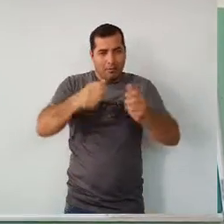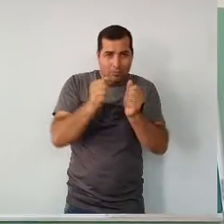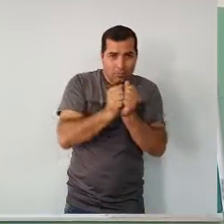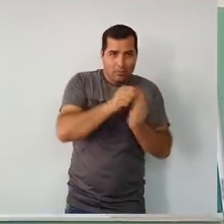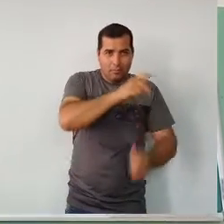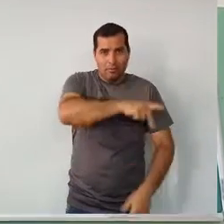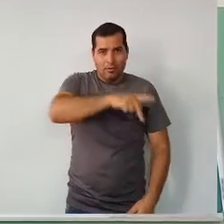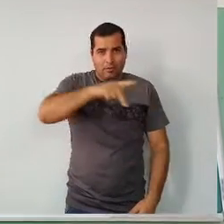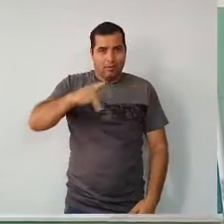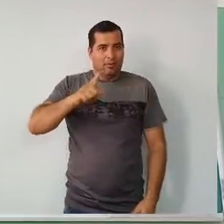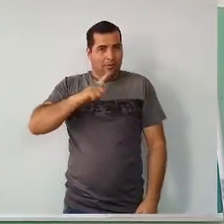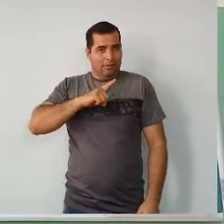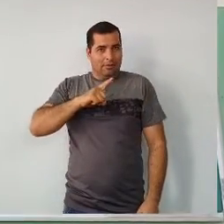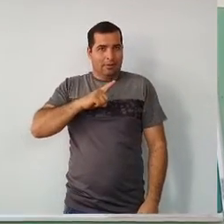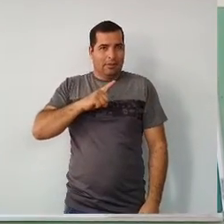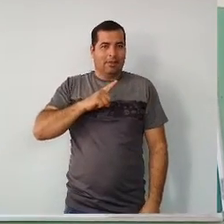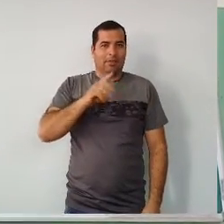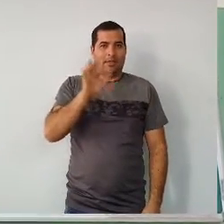com as professoras